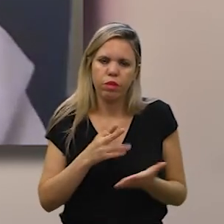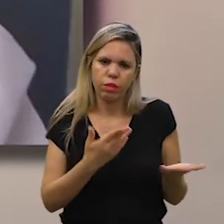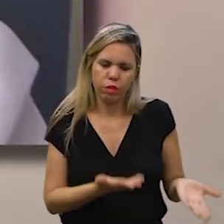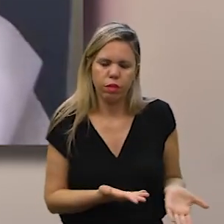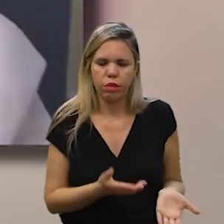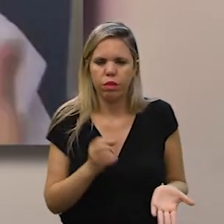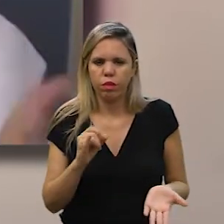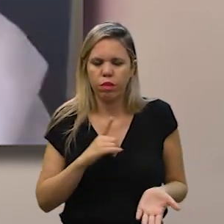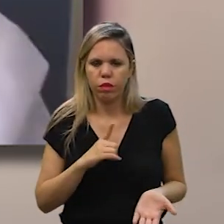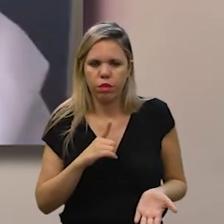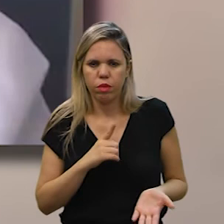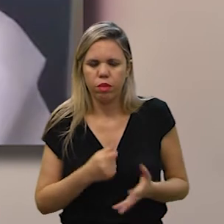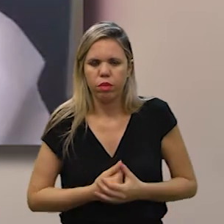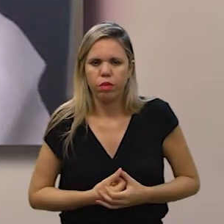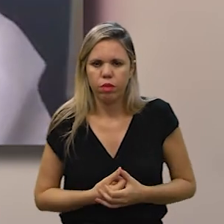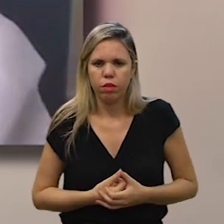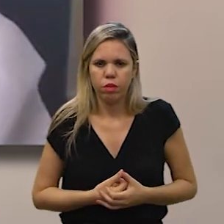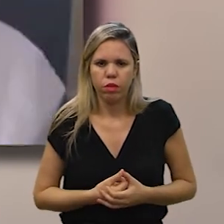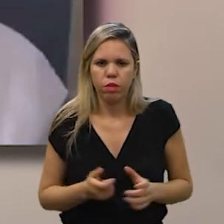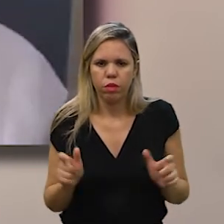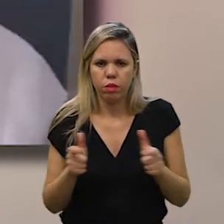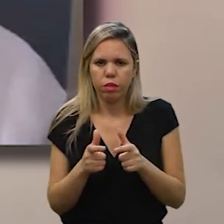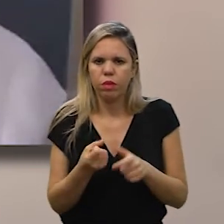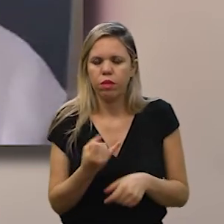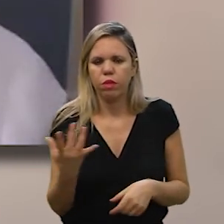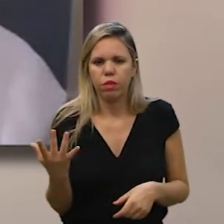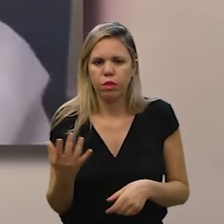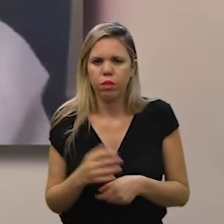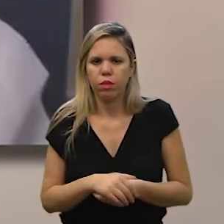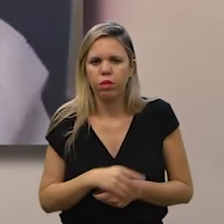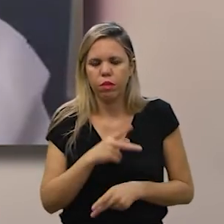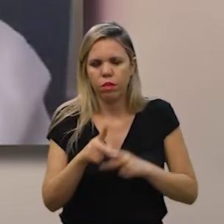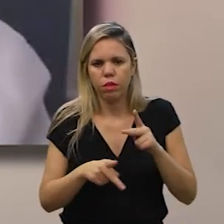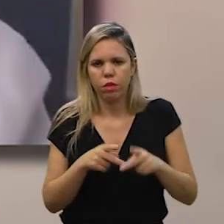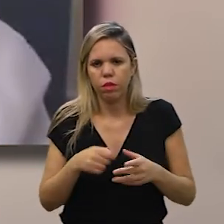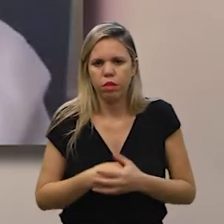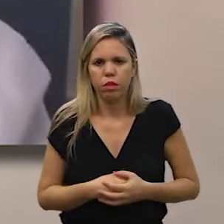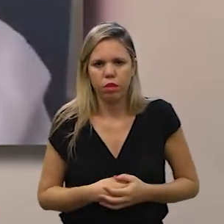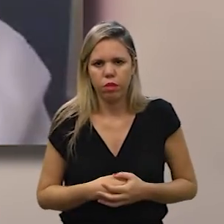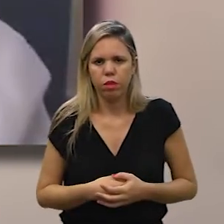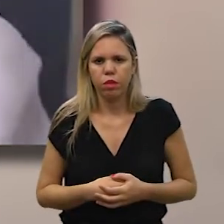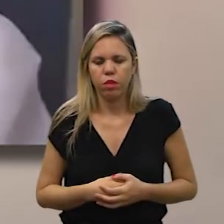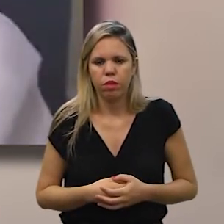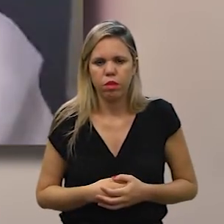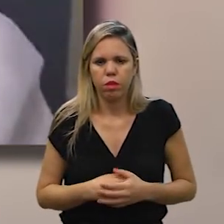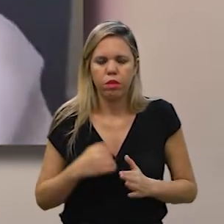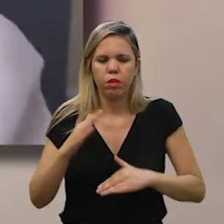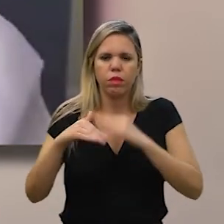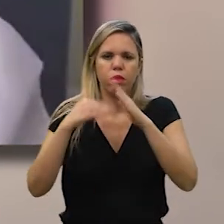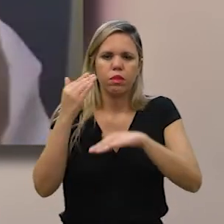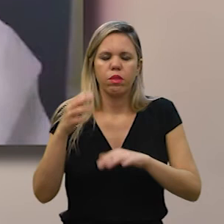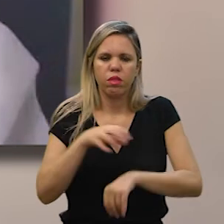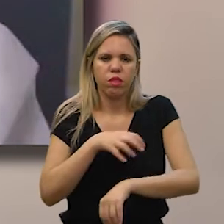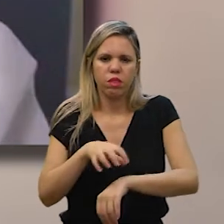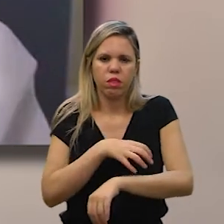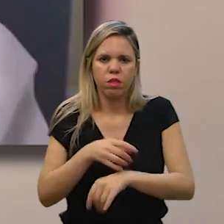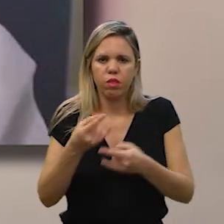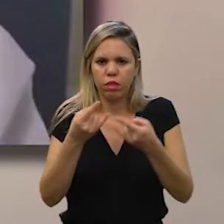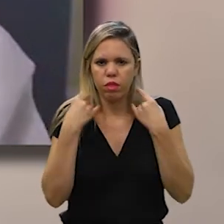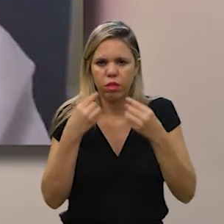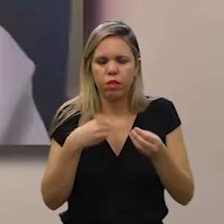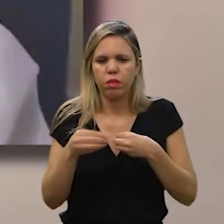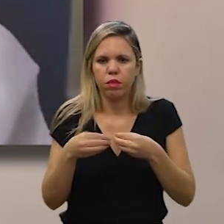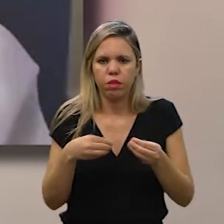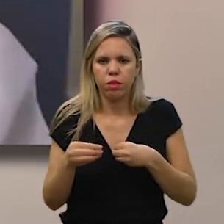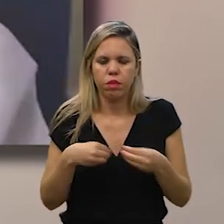usar. Existe uma pequena porcentagem de pessoas que desenvolve alergia pela máscara